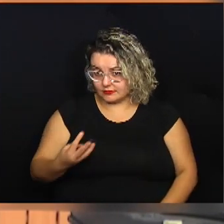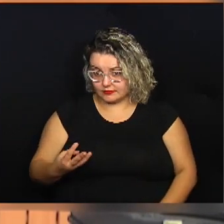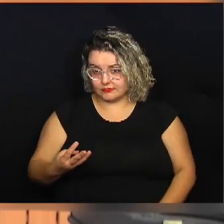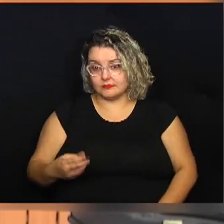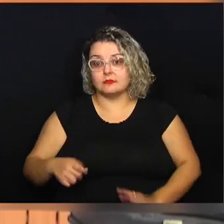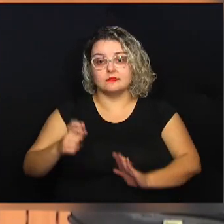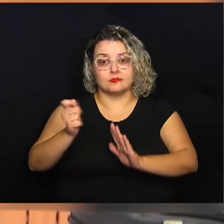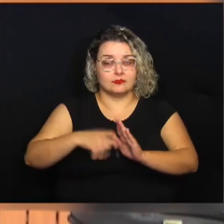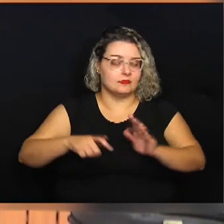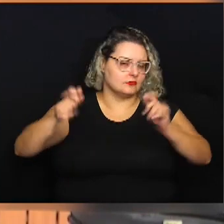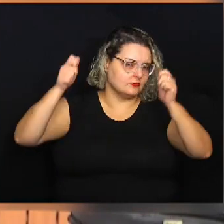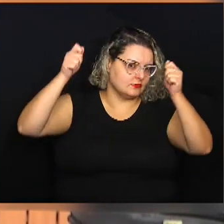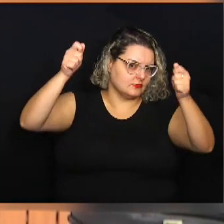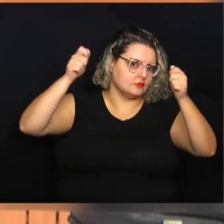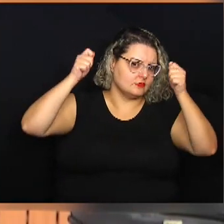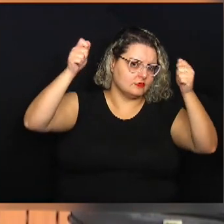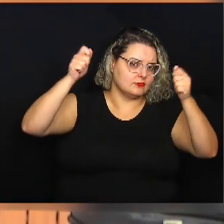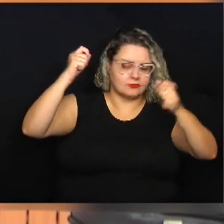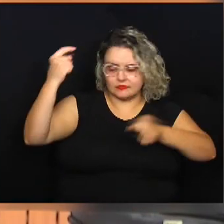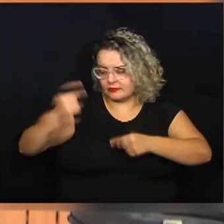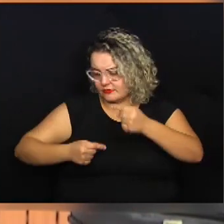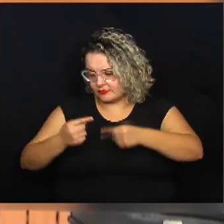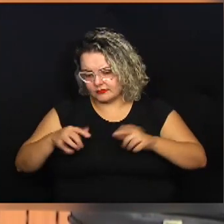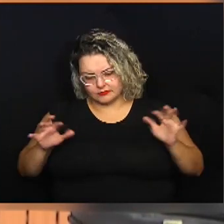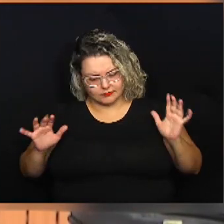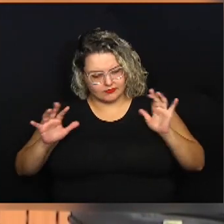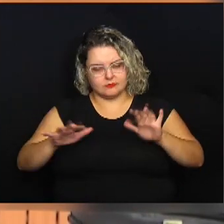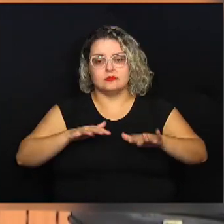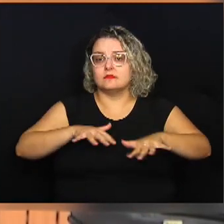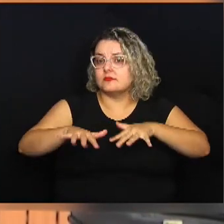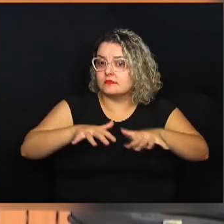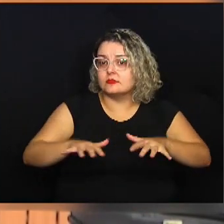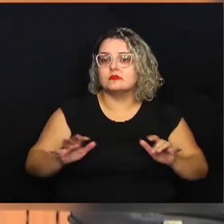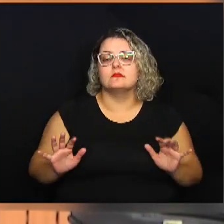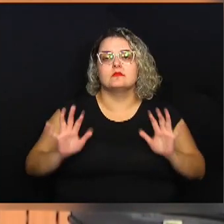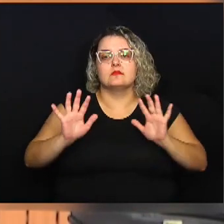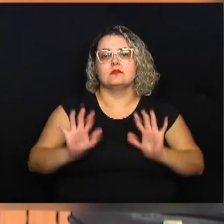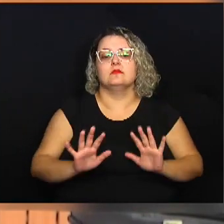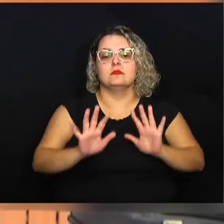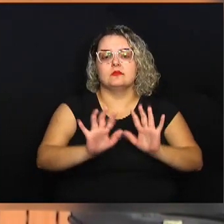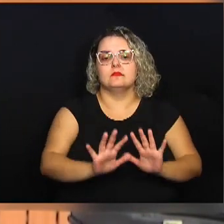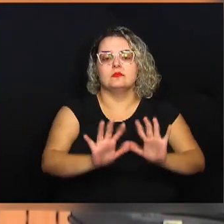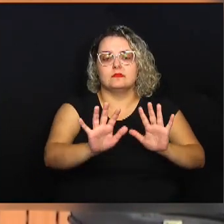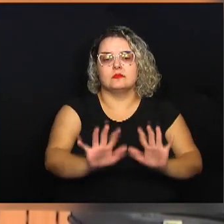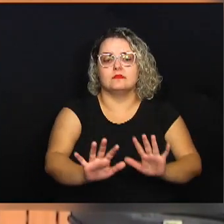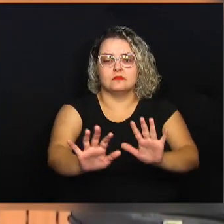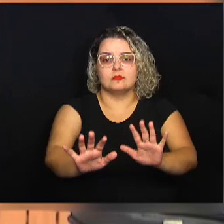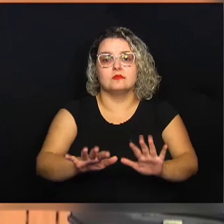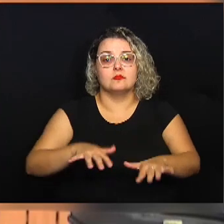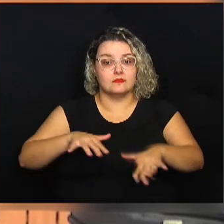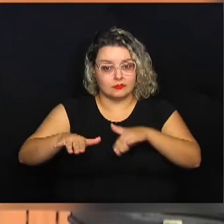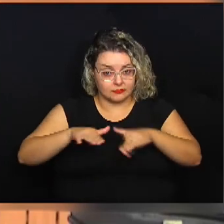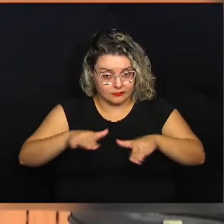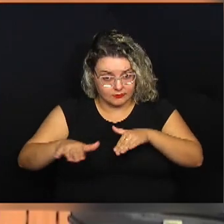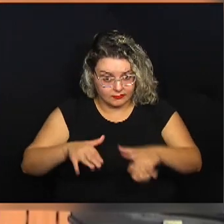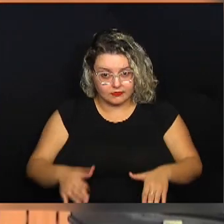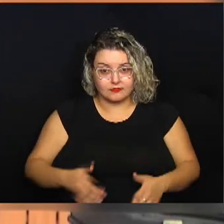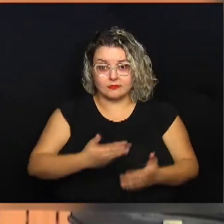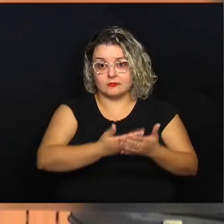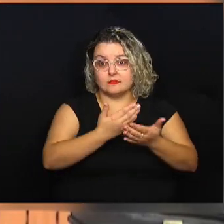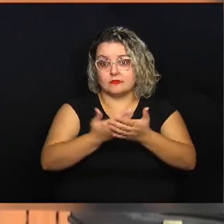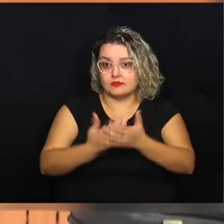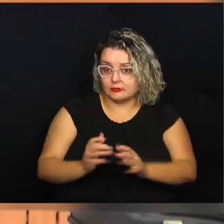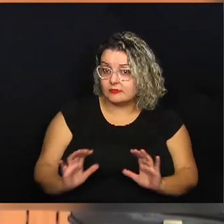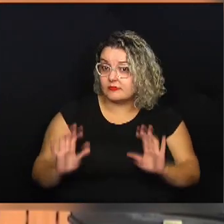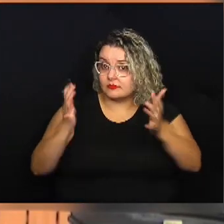de greves, debates, ocupações, mobilizações, passeatas, movimentos estudantis, festas e celebrações.